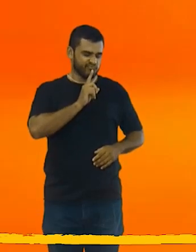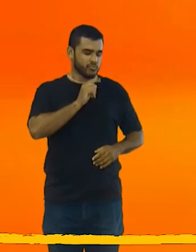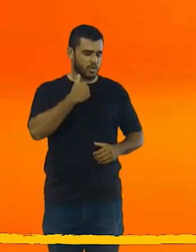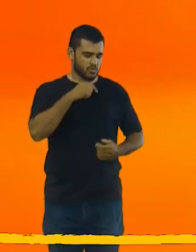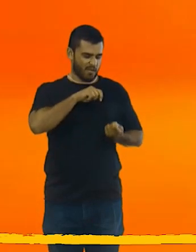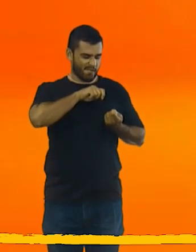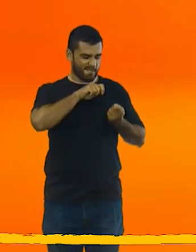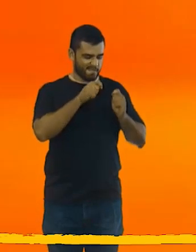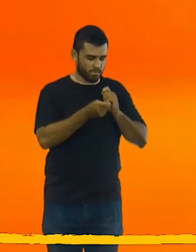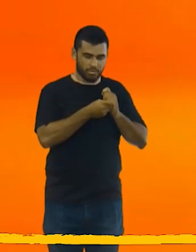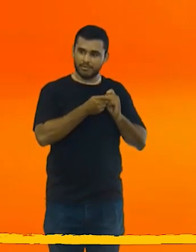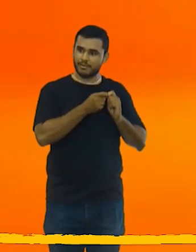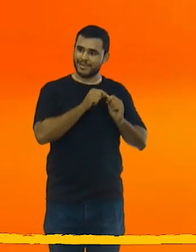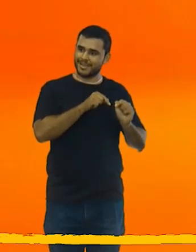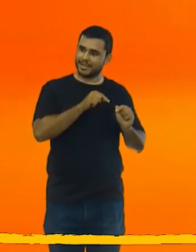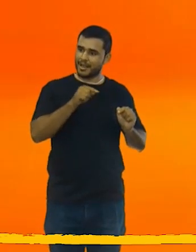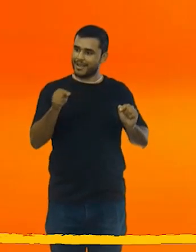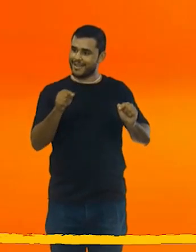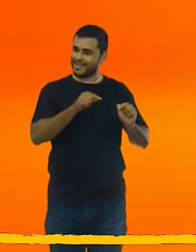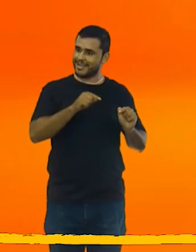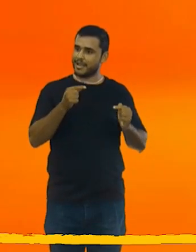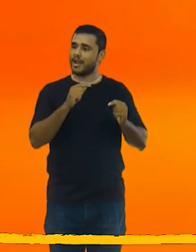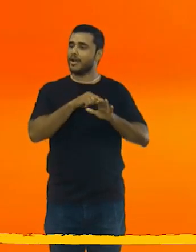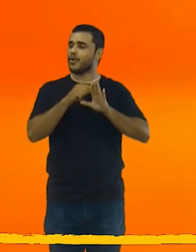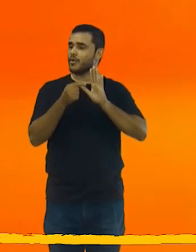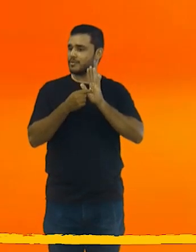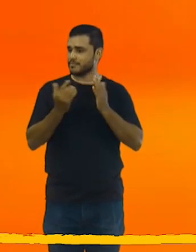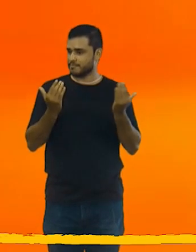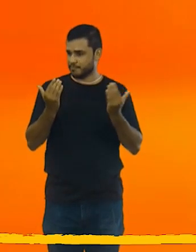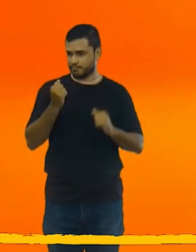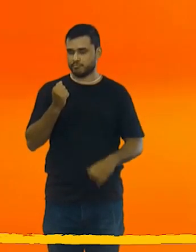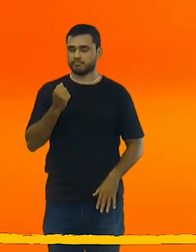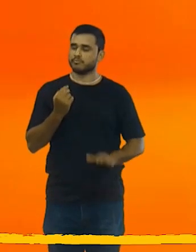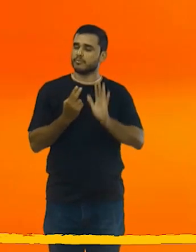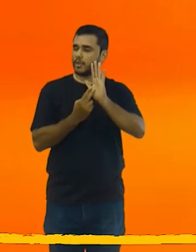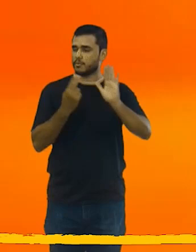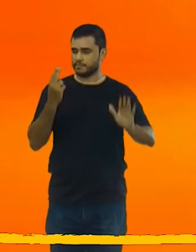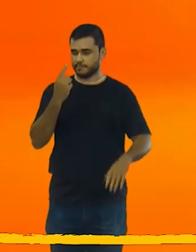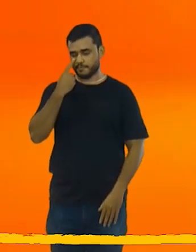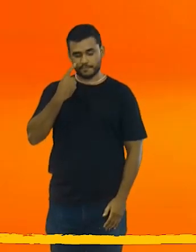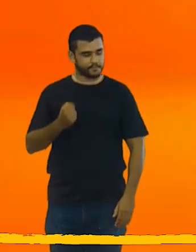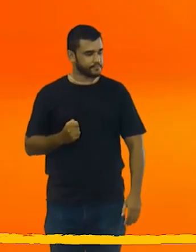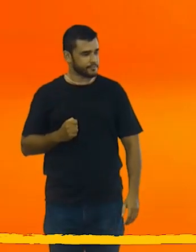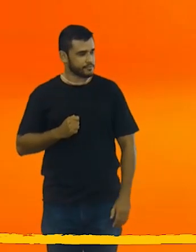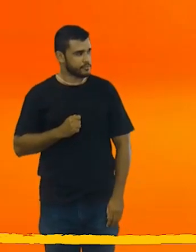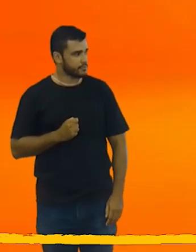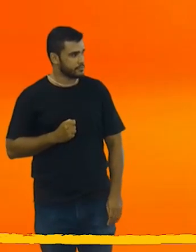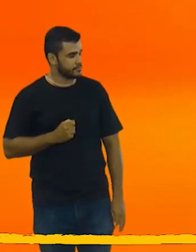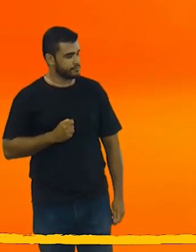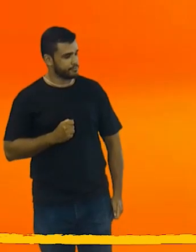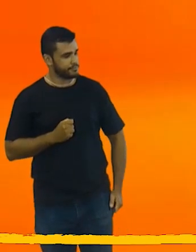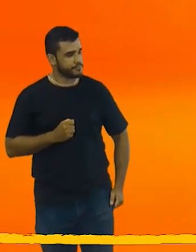É de Graciliano Ramos, senhoras e senhores. Olha só. A seguinte